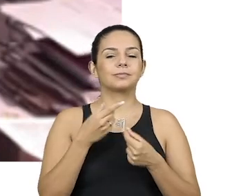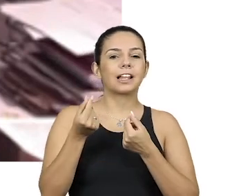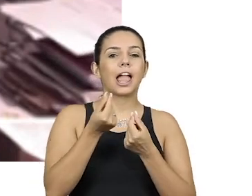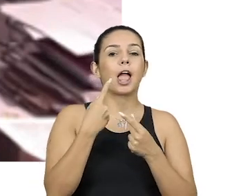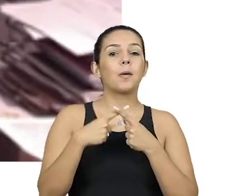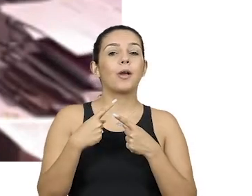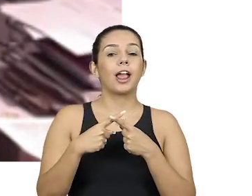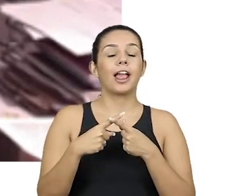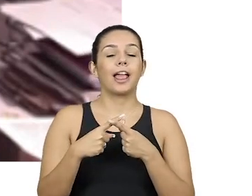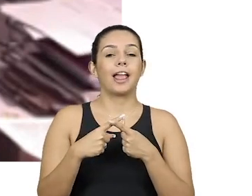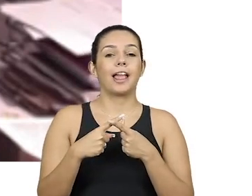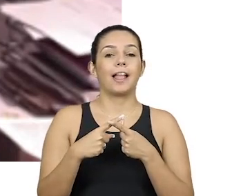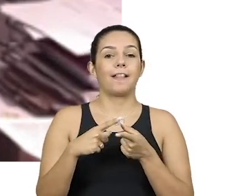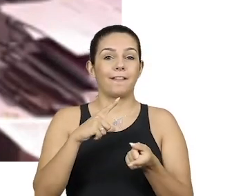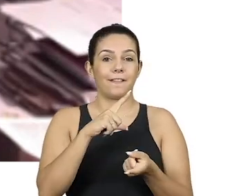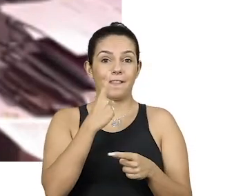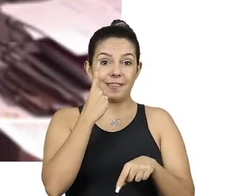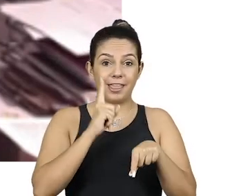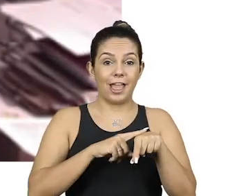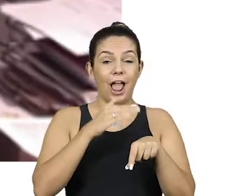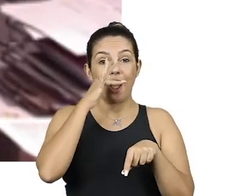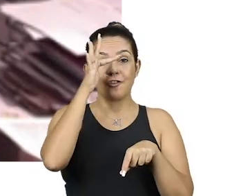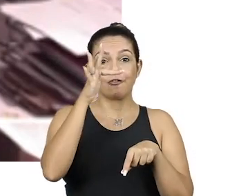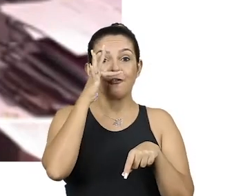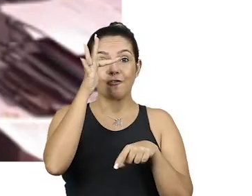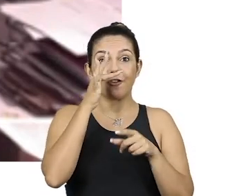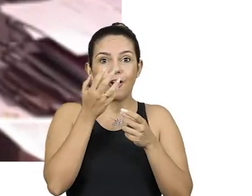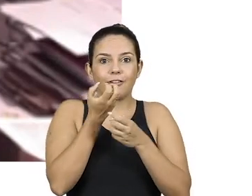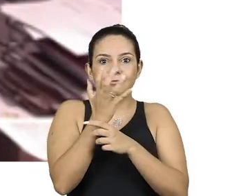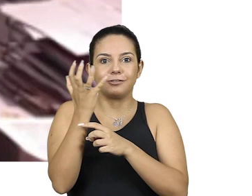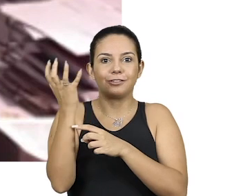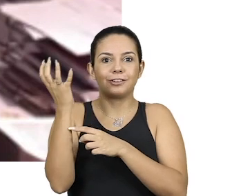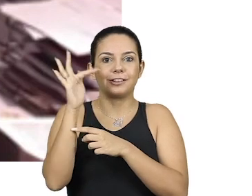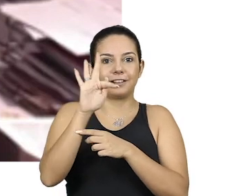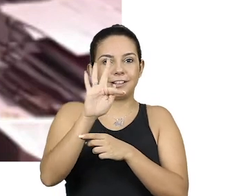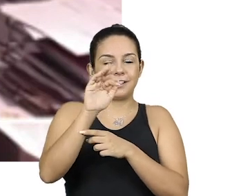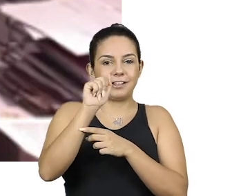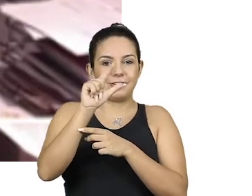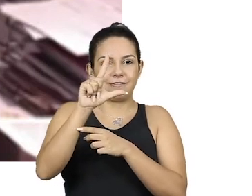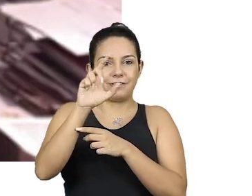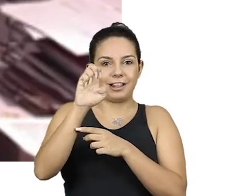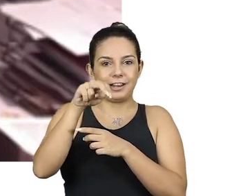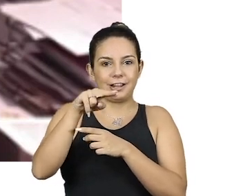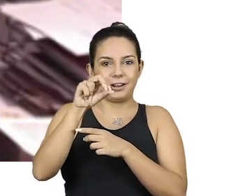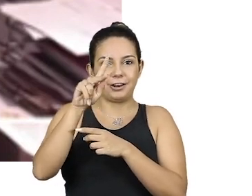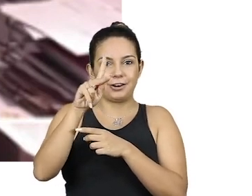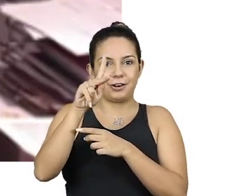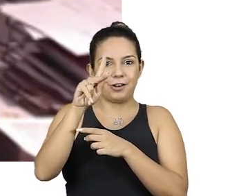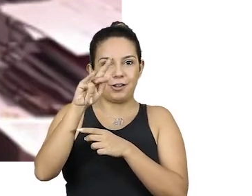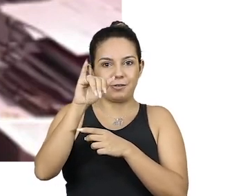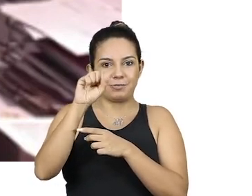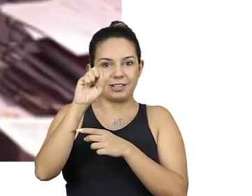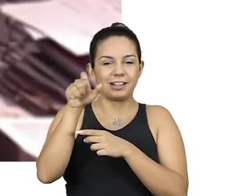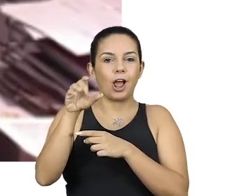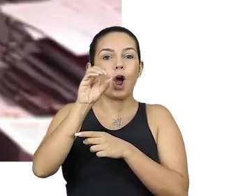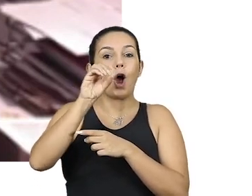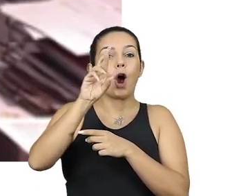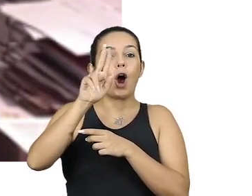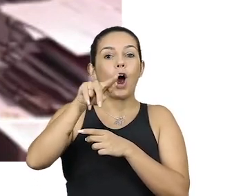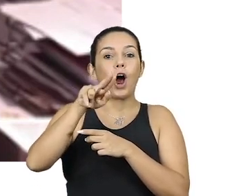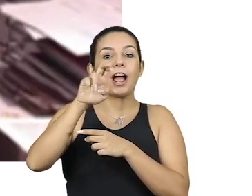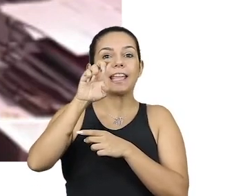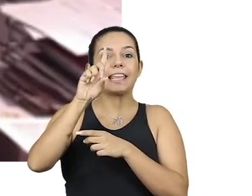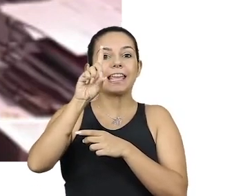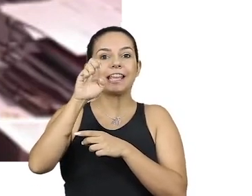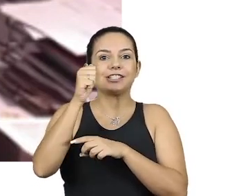rica porque é o tempo da floração das phalaenopsis, aquelas orquídeas brancas que